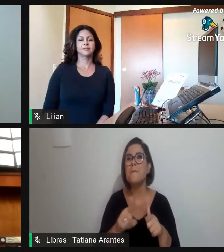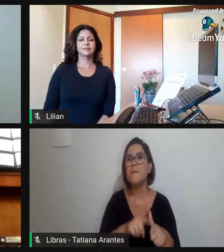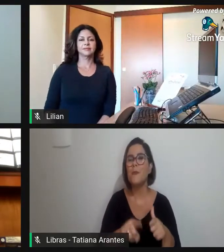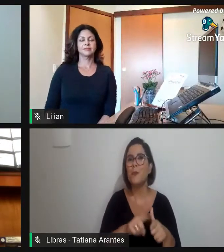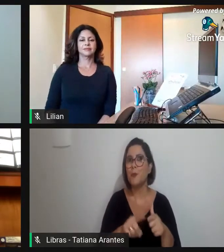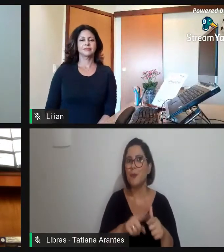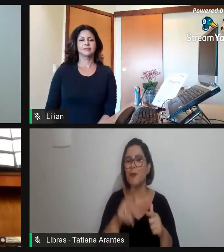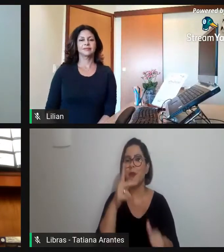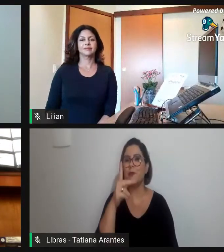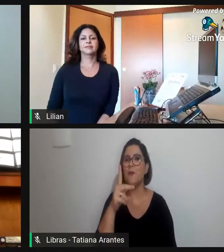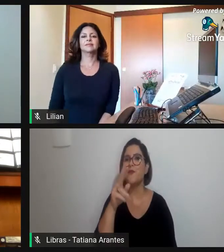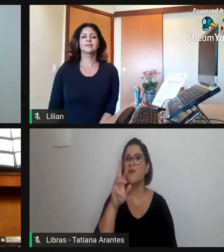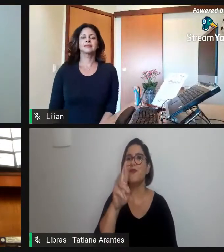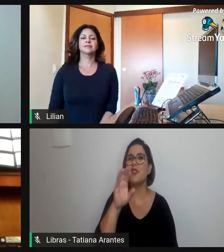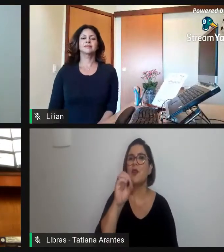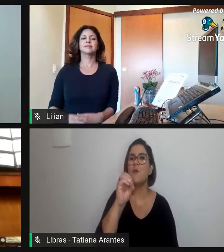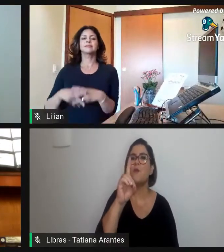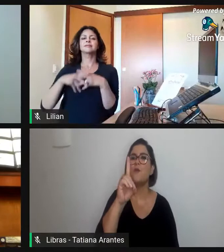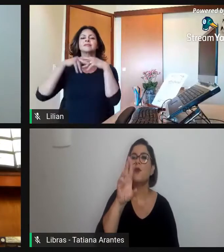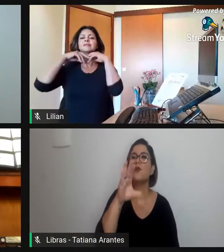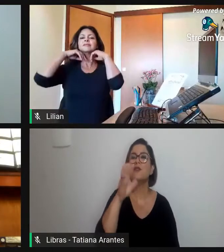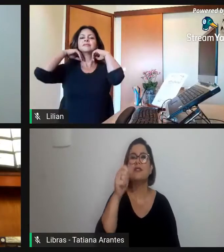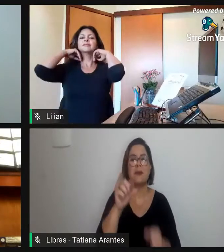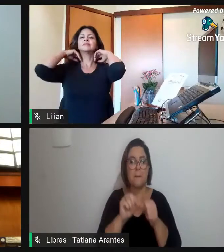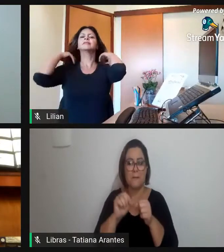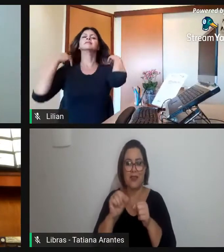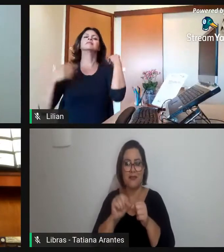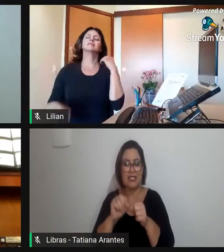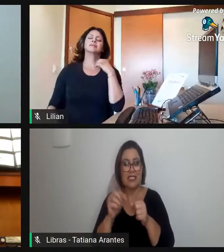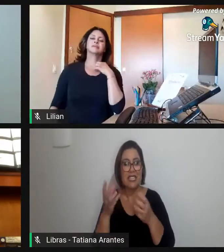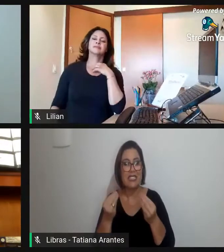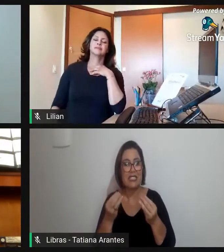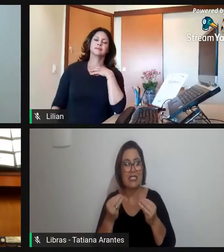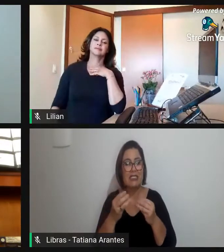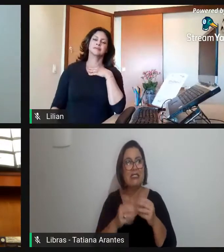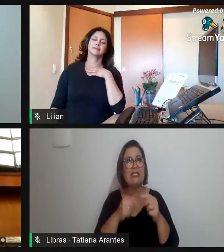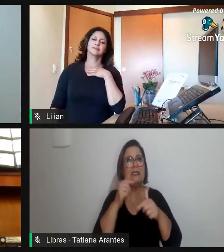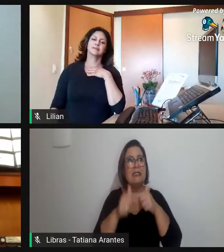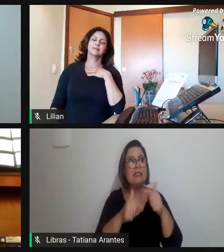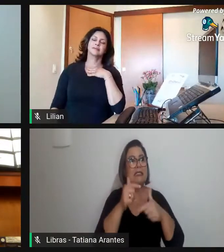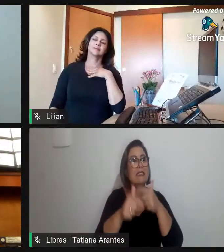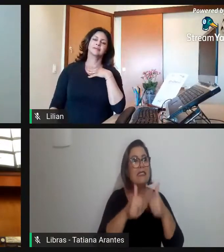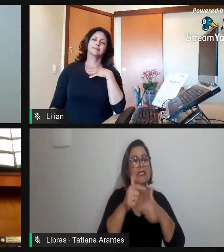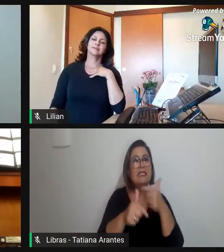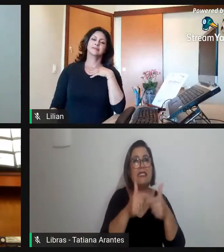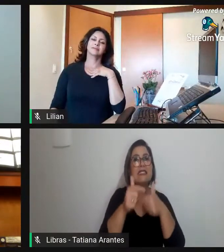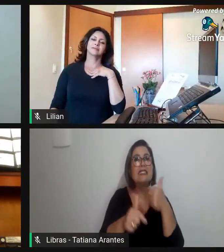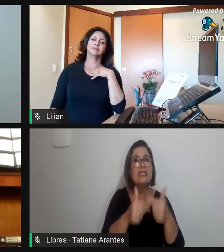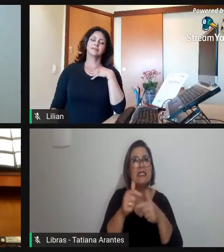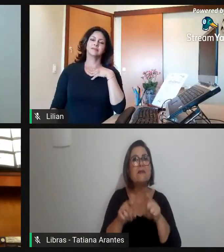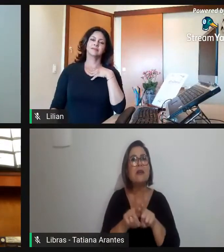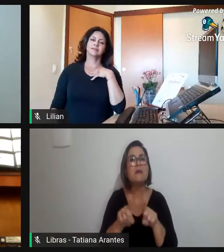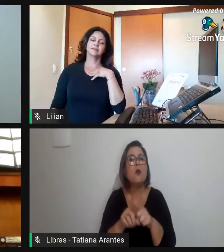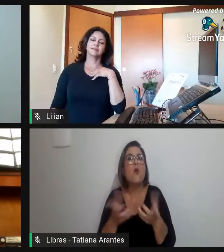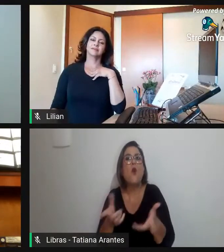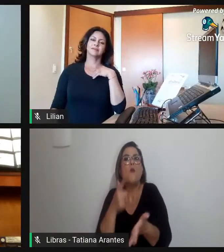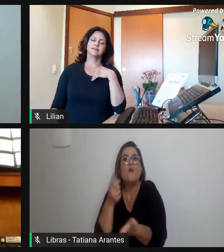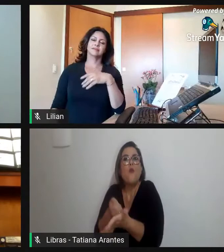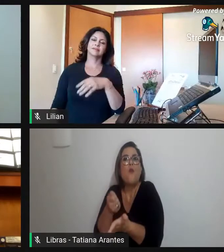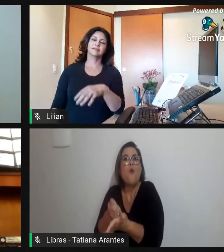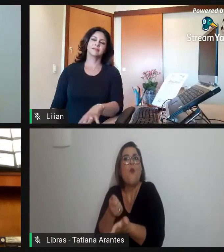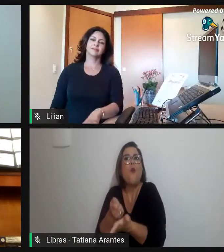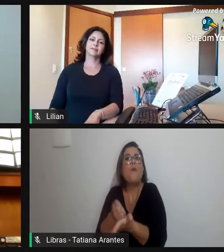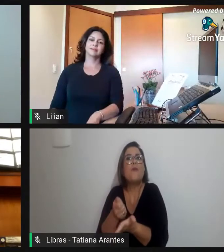demanda, às vezes, era maior que a produção. Então, o mercantilista não tinha como exigir do artesão uma